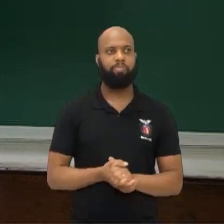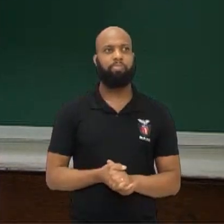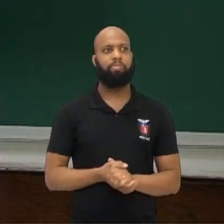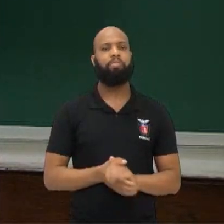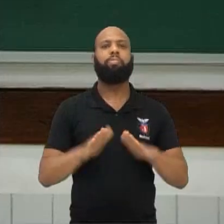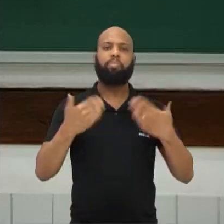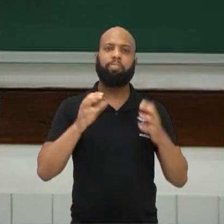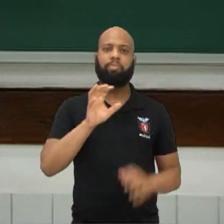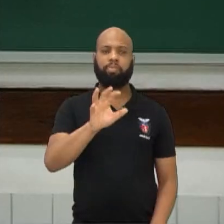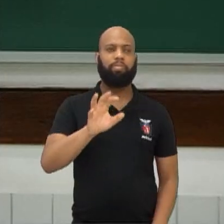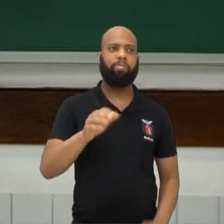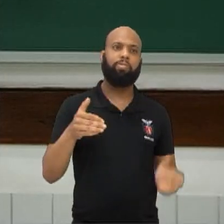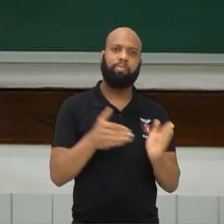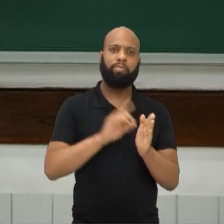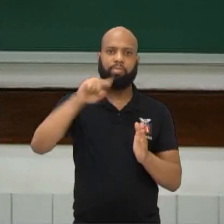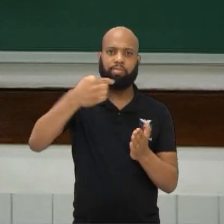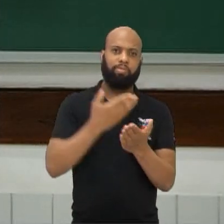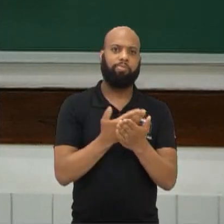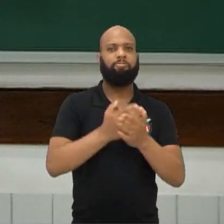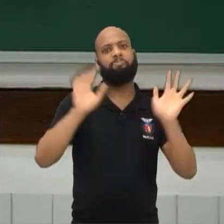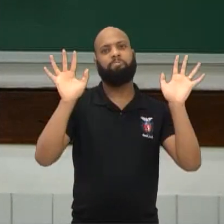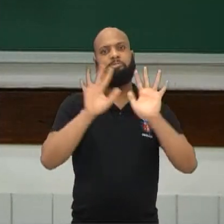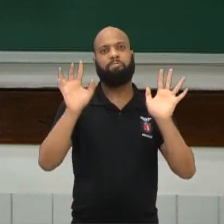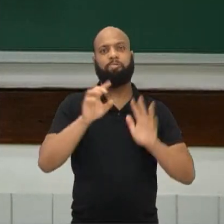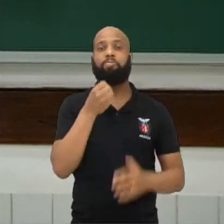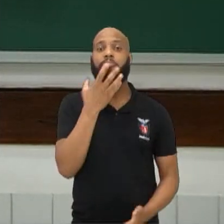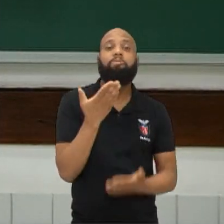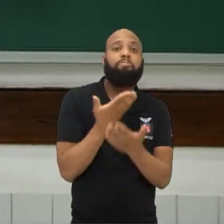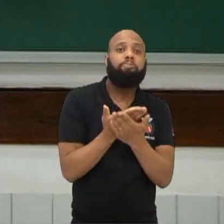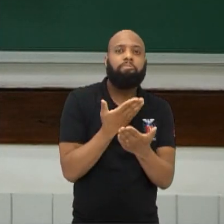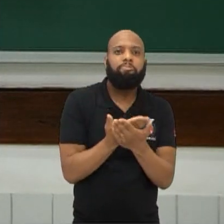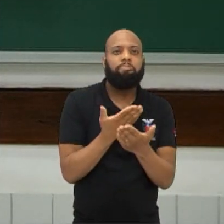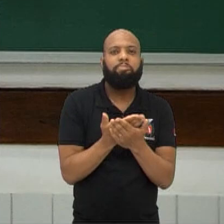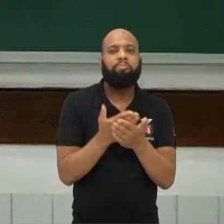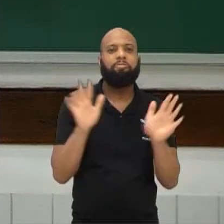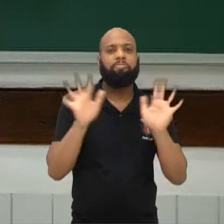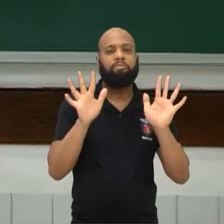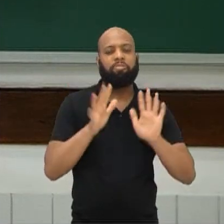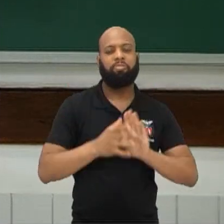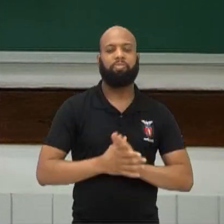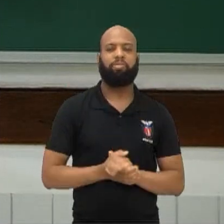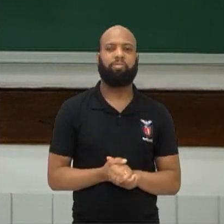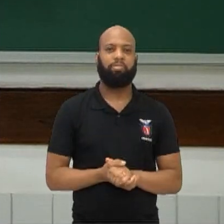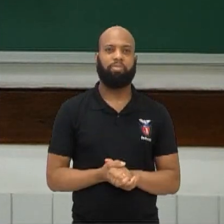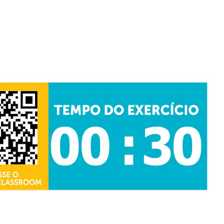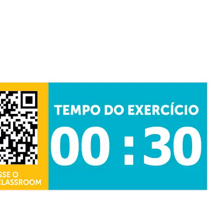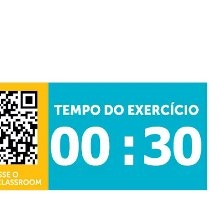Então é isso. Até a próxima aula. Bons estudos. Fiquem bem.